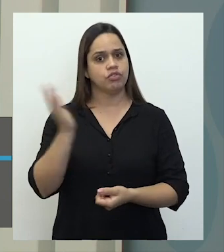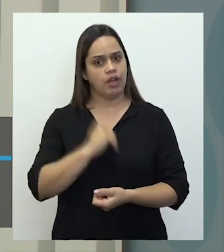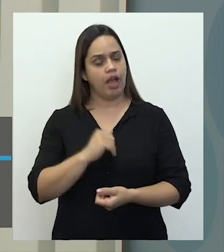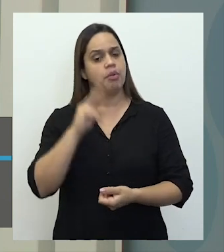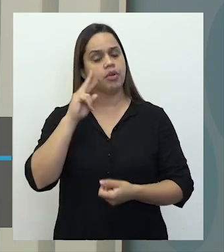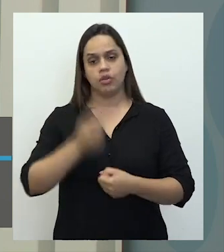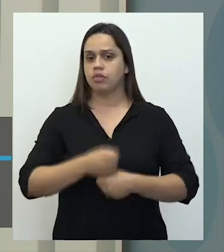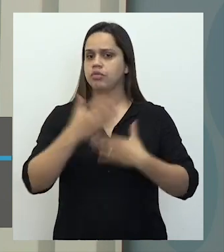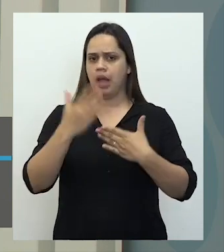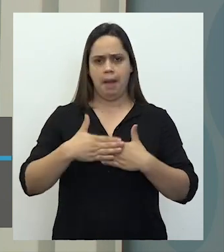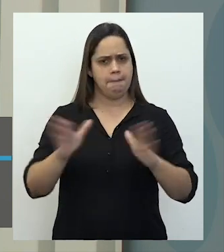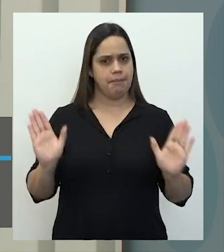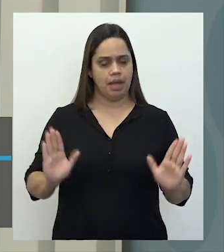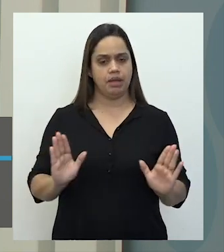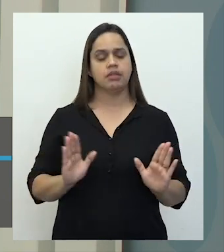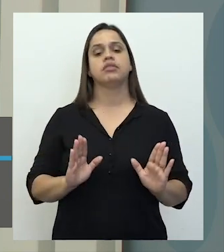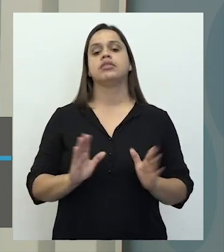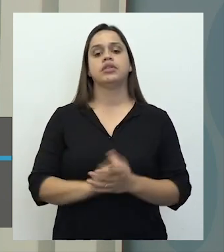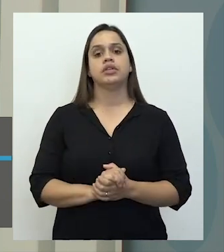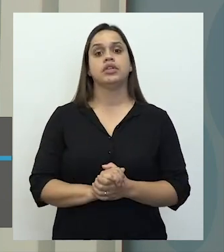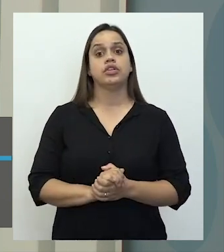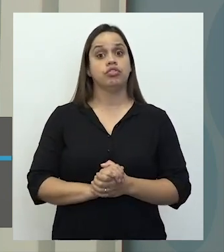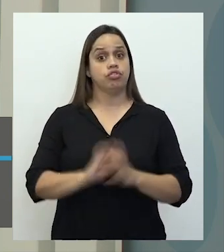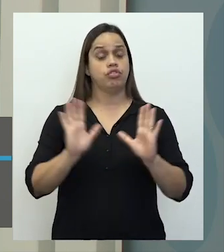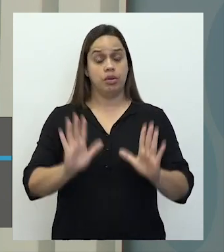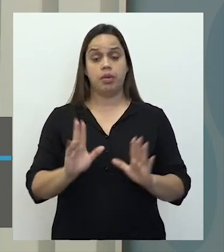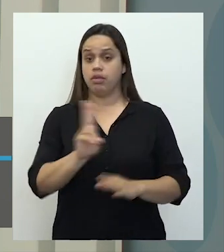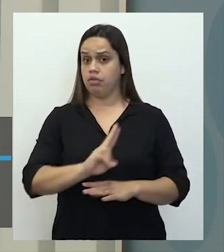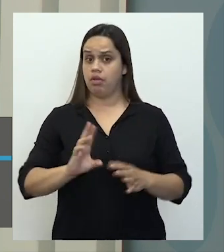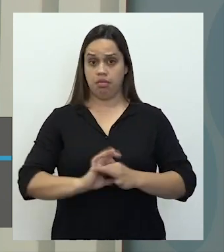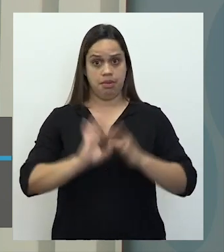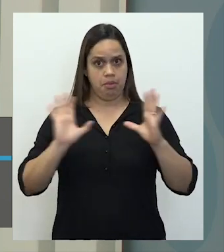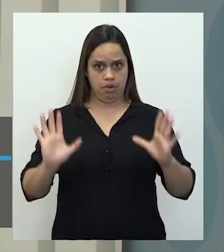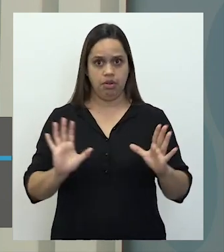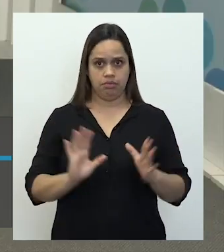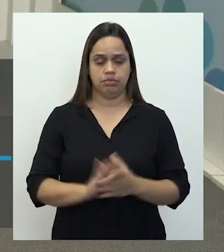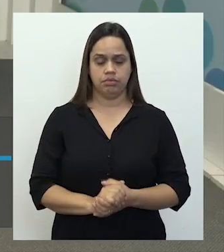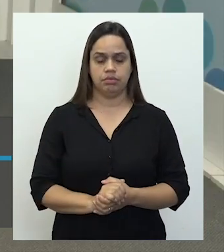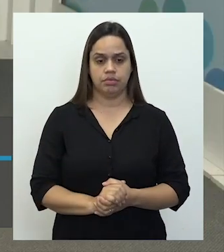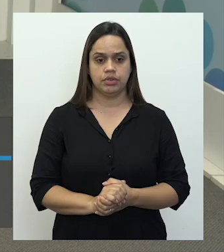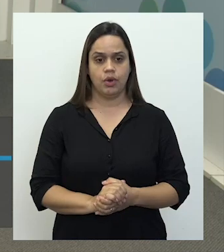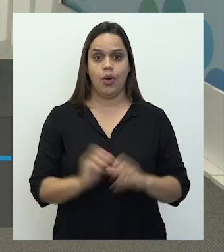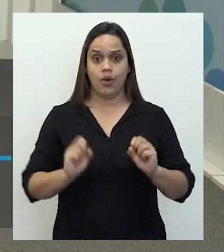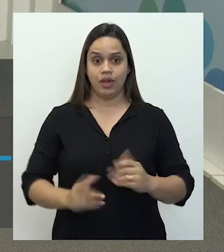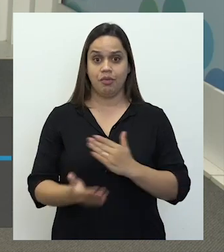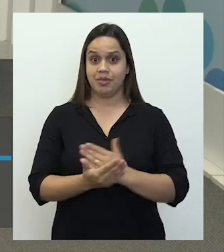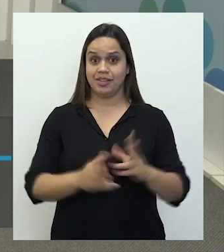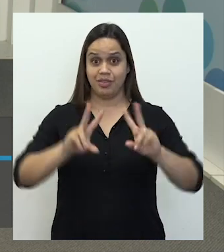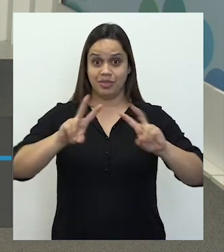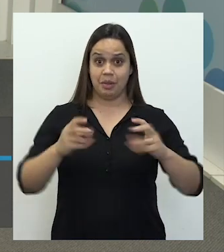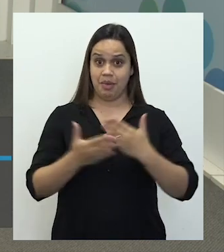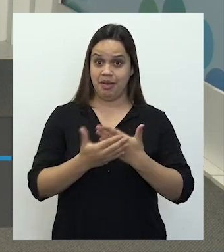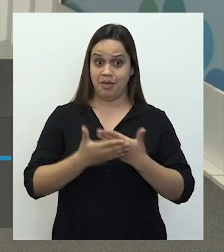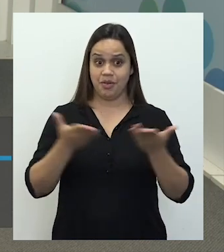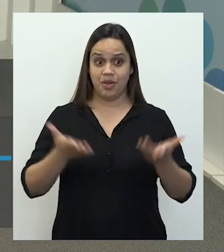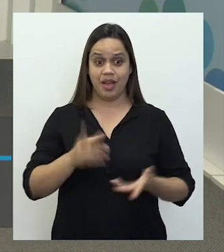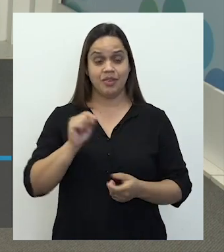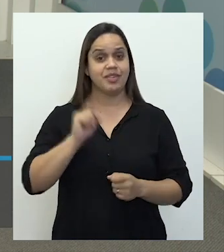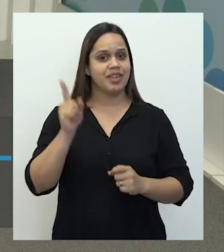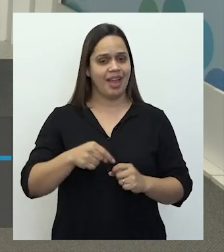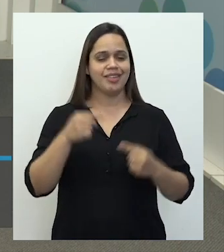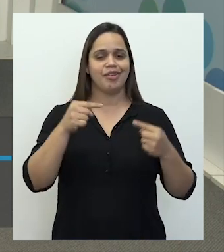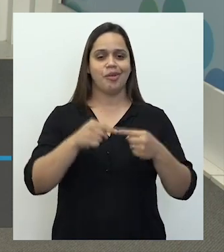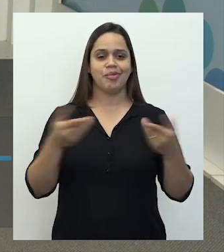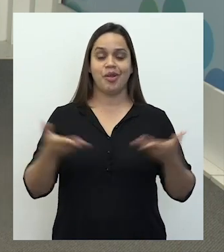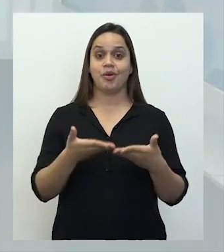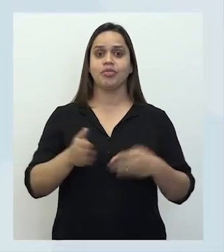chat está aberto para isso de maneira muito, muito democrática mesmo, né, professora? Verdade. Então vamos ao tema da aula de hoje, que é bem pertinente,